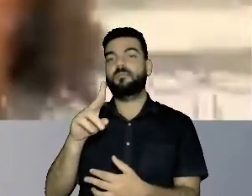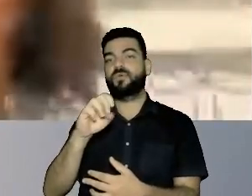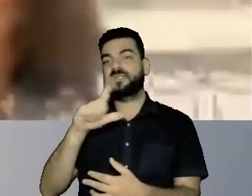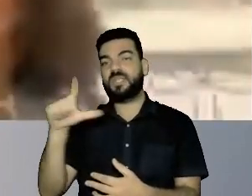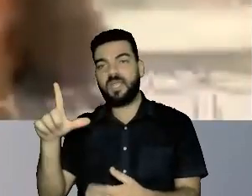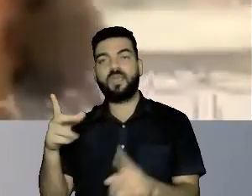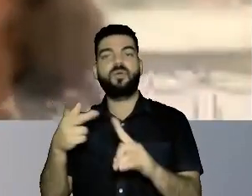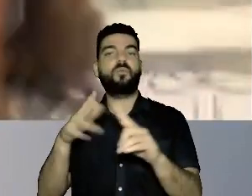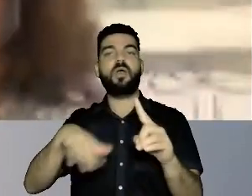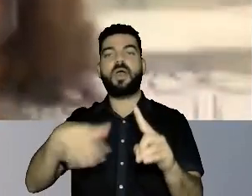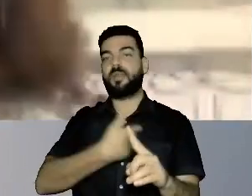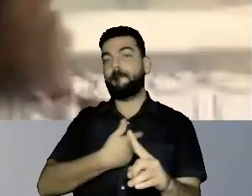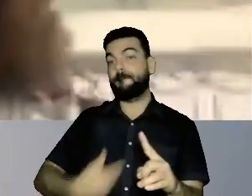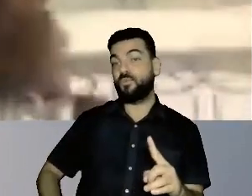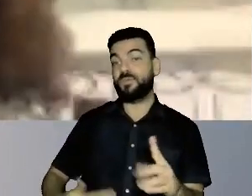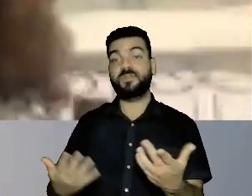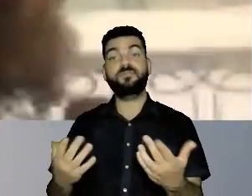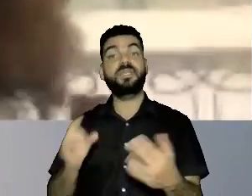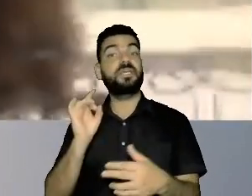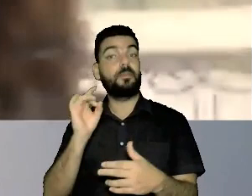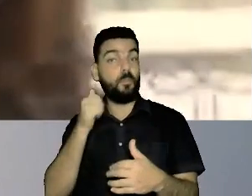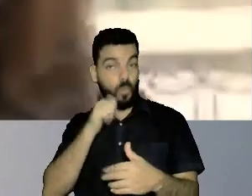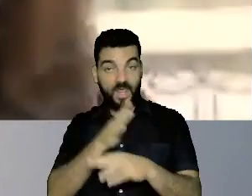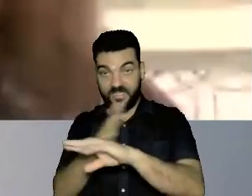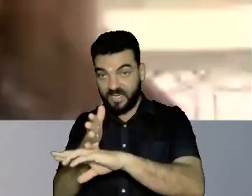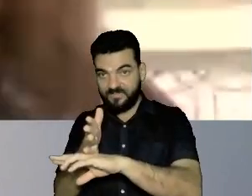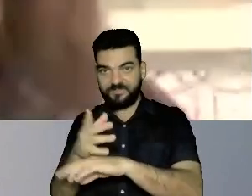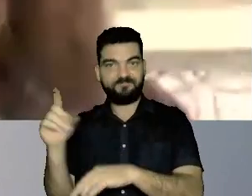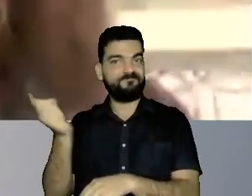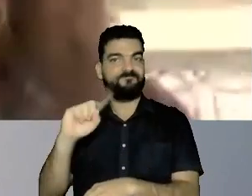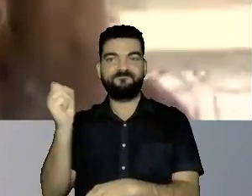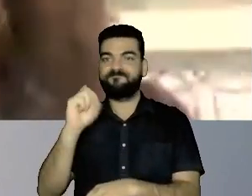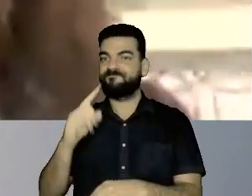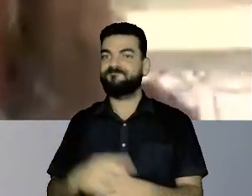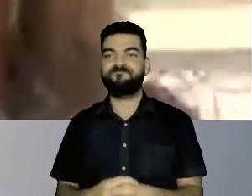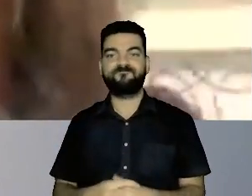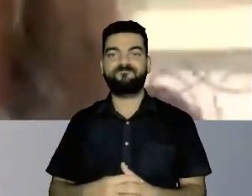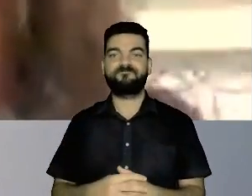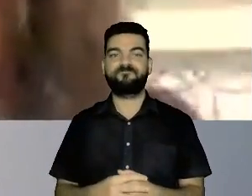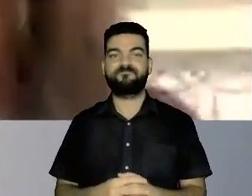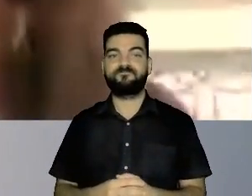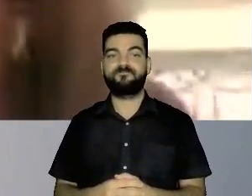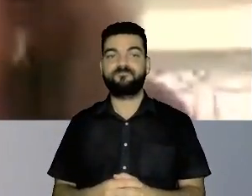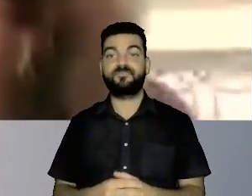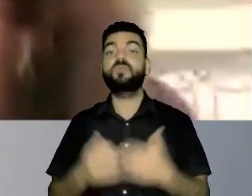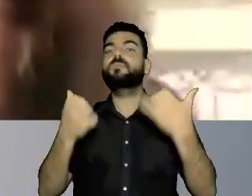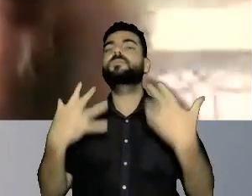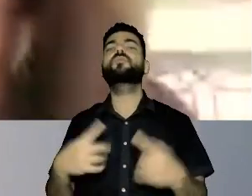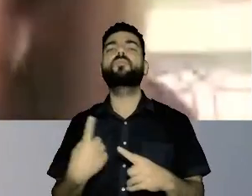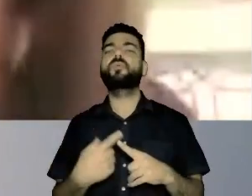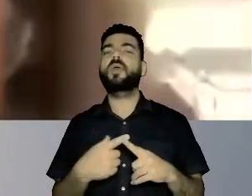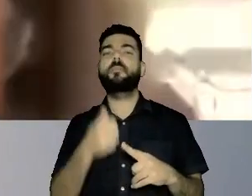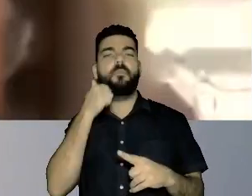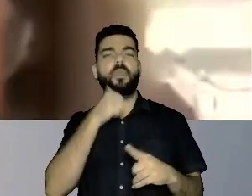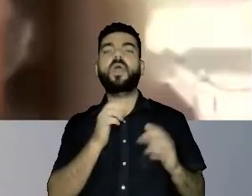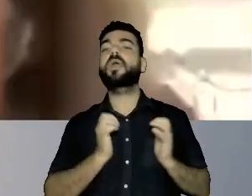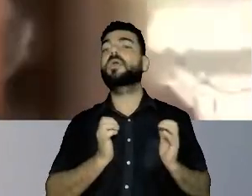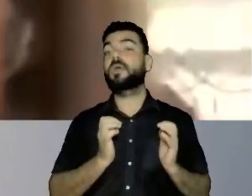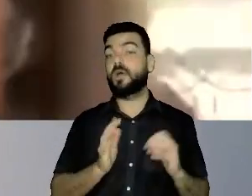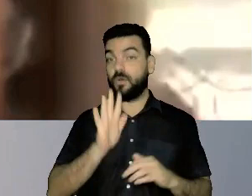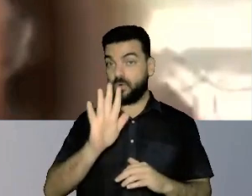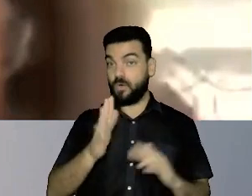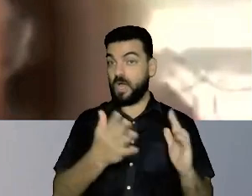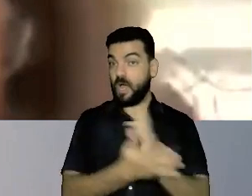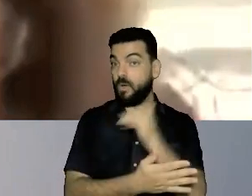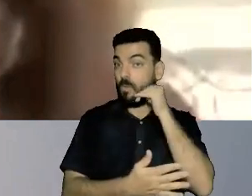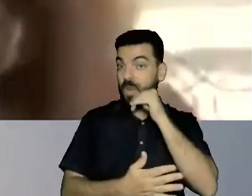os espaços dos bordéis, os espaços públicos, que muitas vezes eram limitados às mulheres da